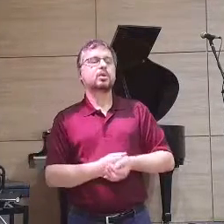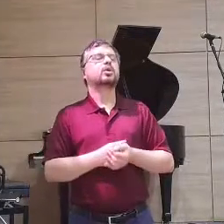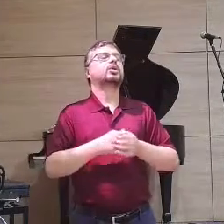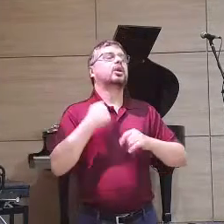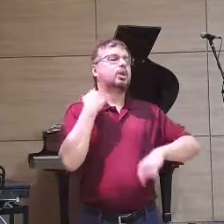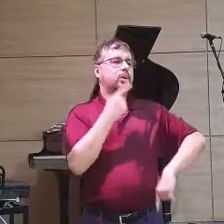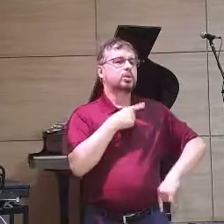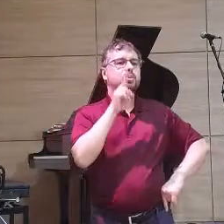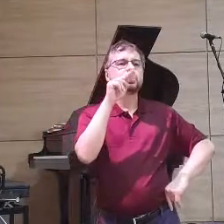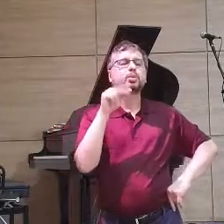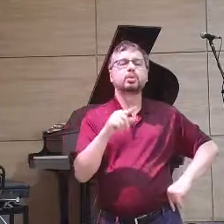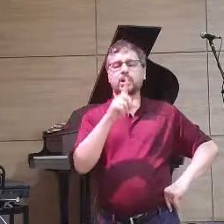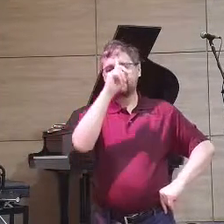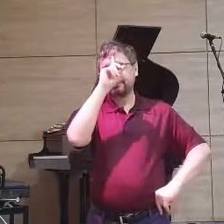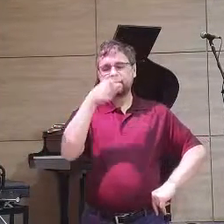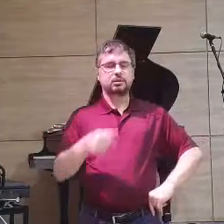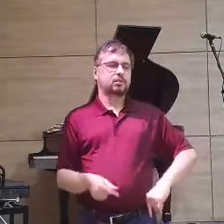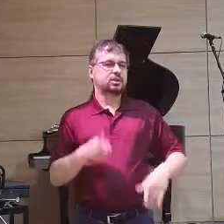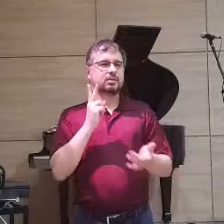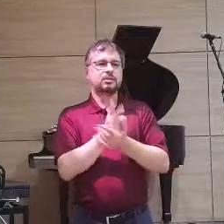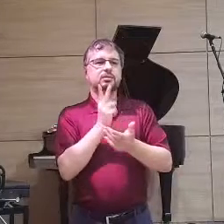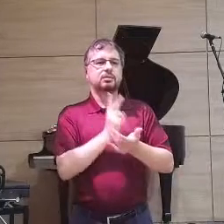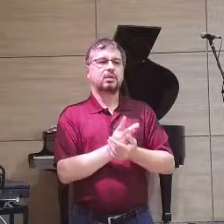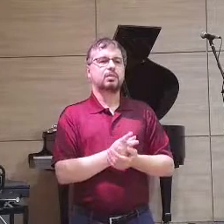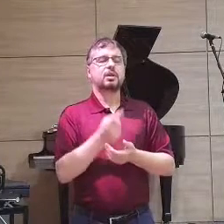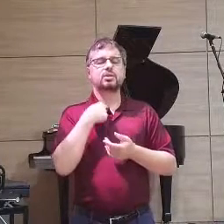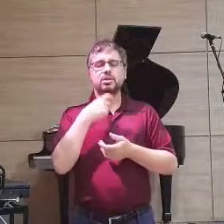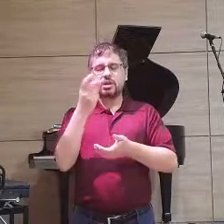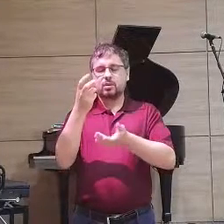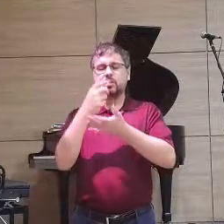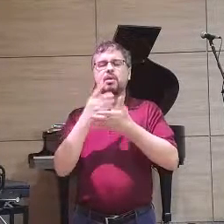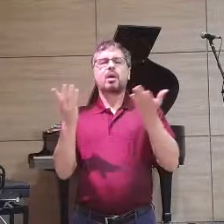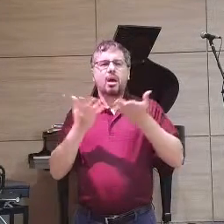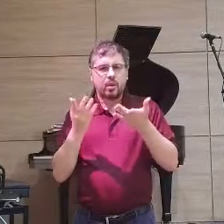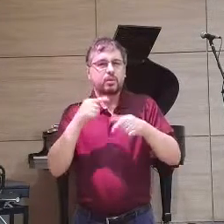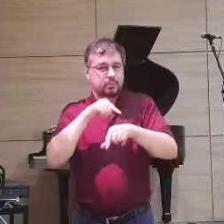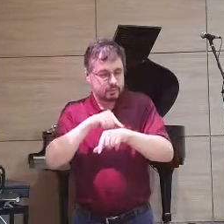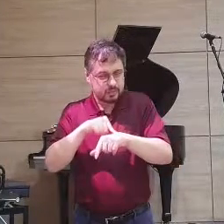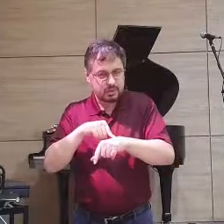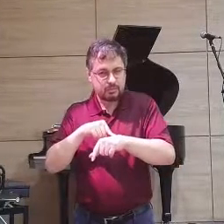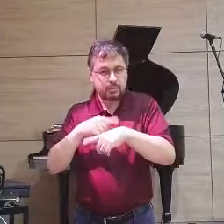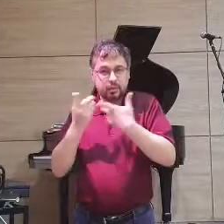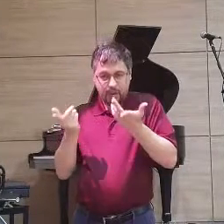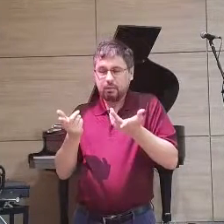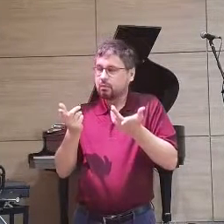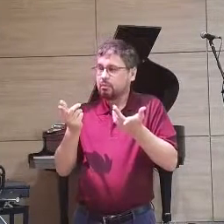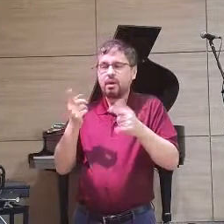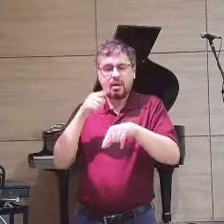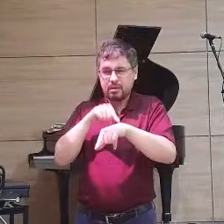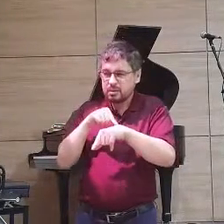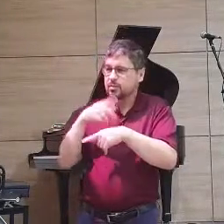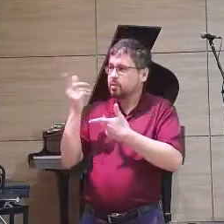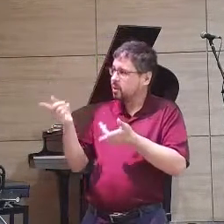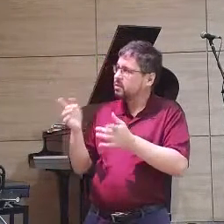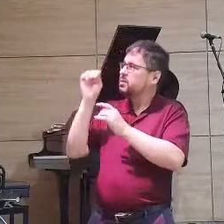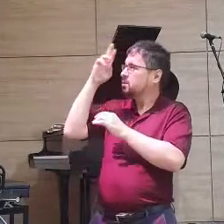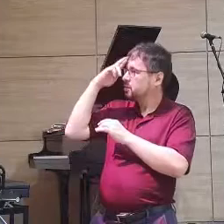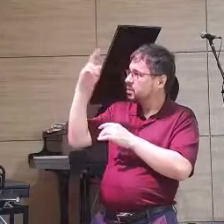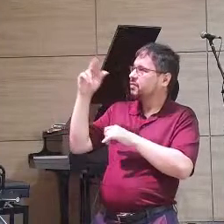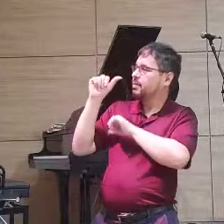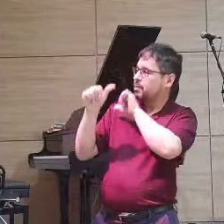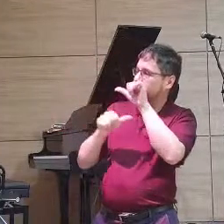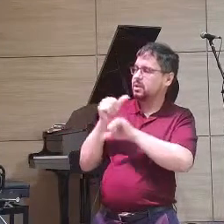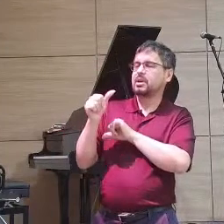mandamos toda a vida somos mandados então agora será esse momento senhor entrar nesse momento que o senhor vai